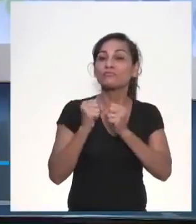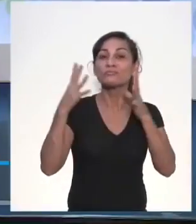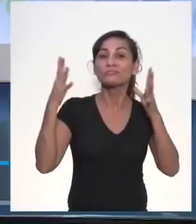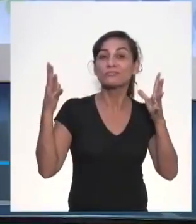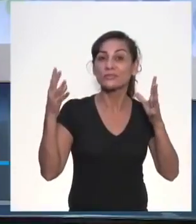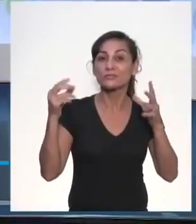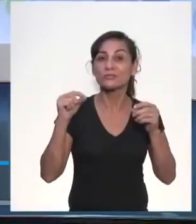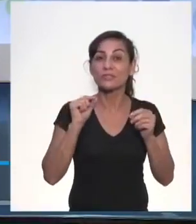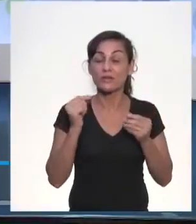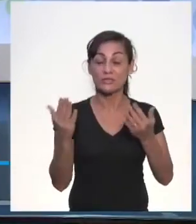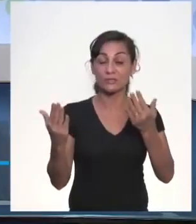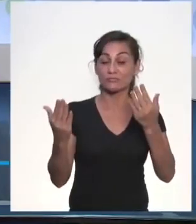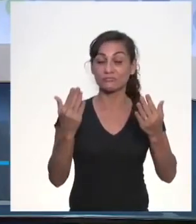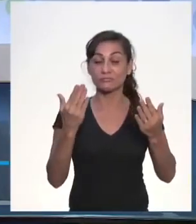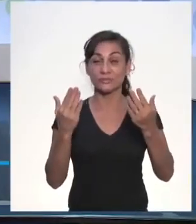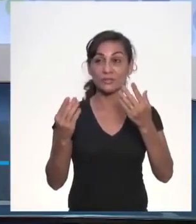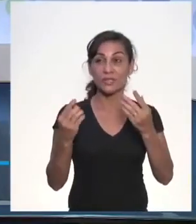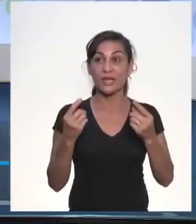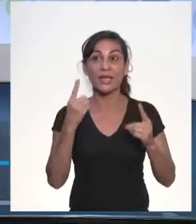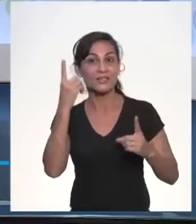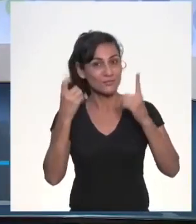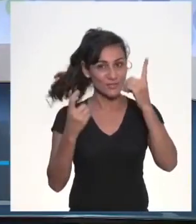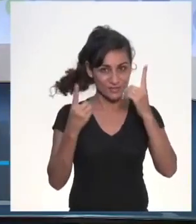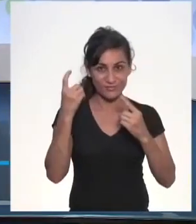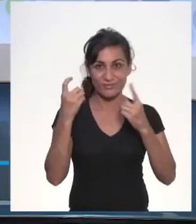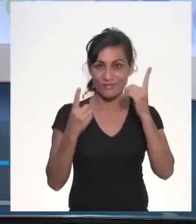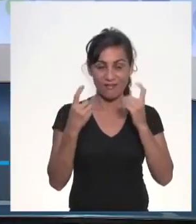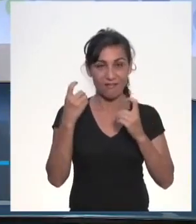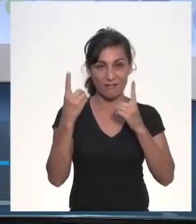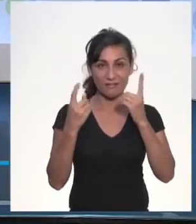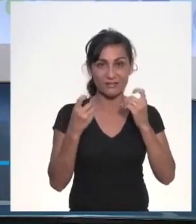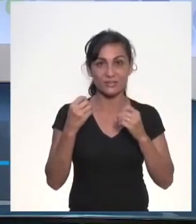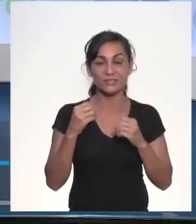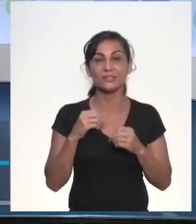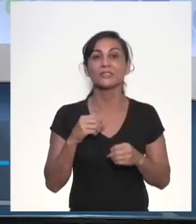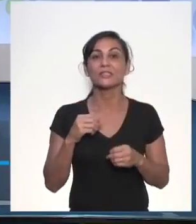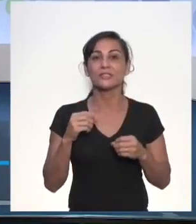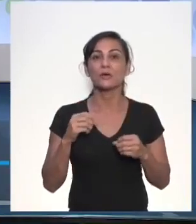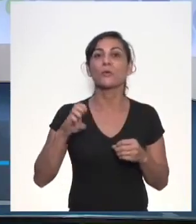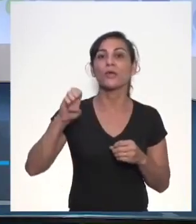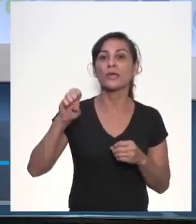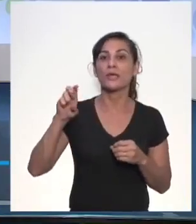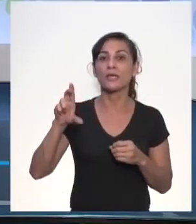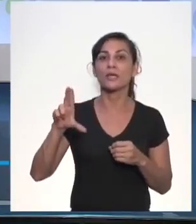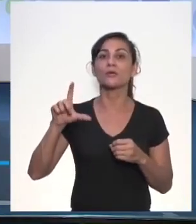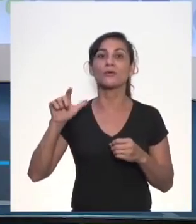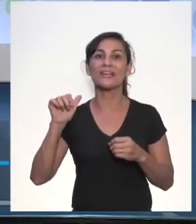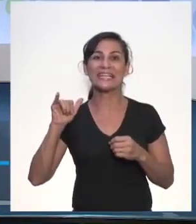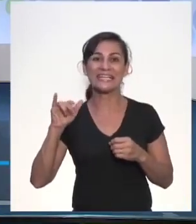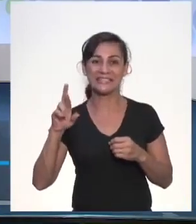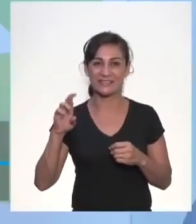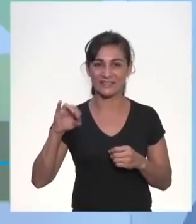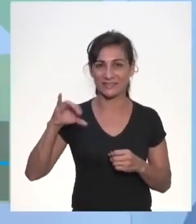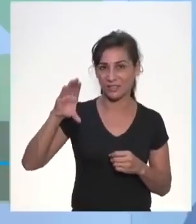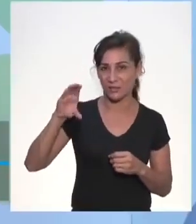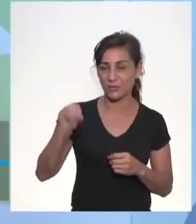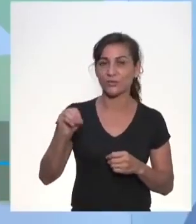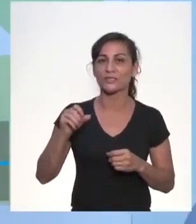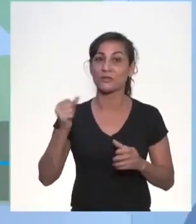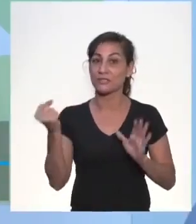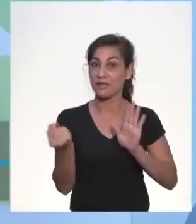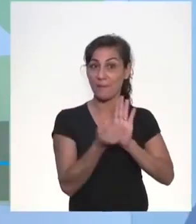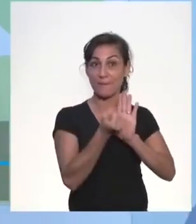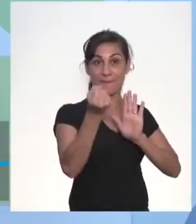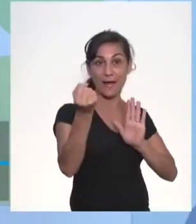comparação demonstra expressividade por parte de quem tá dizendo, né? O eu lírico, a autora, né? Então, essa é a marca